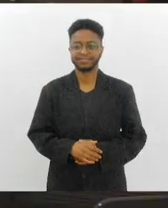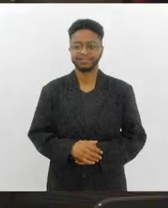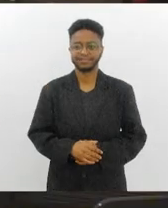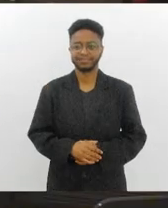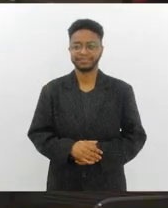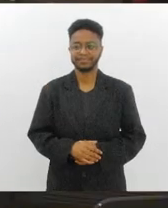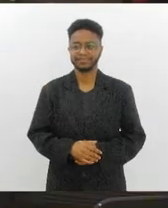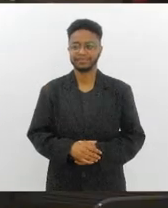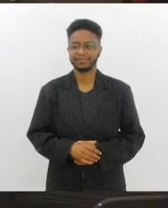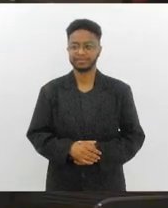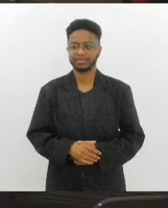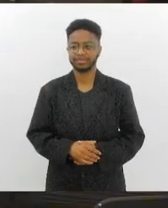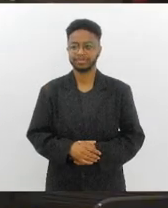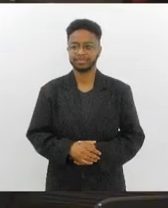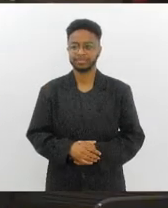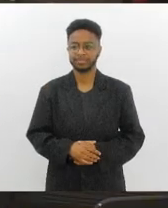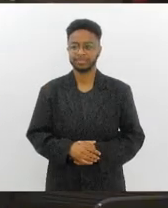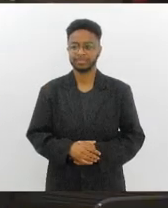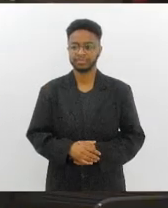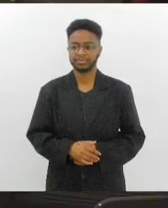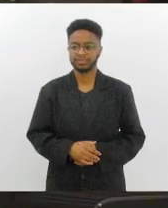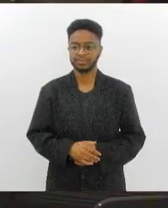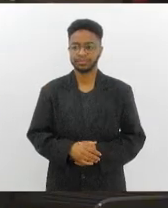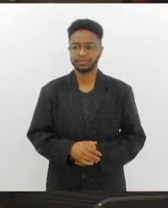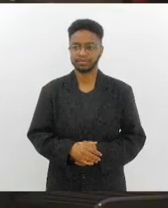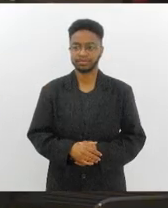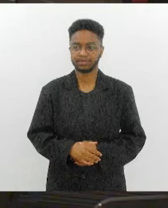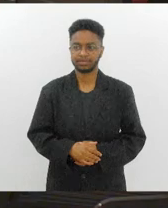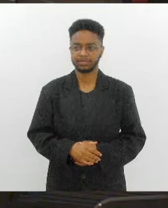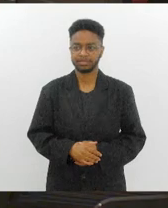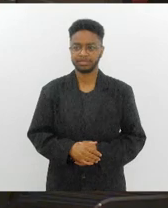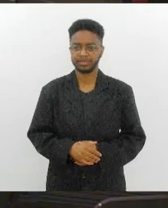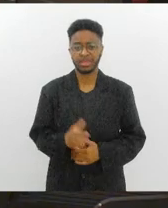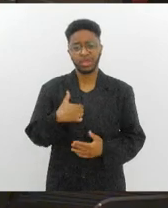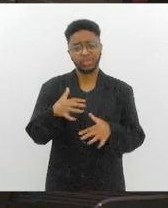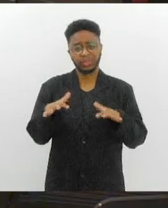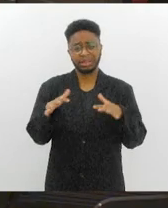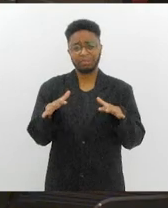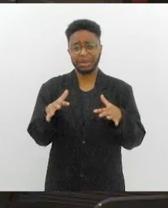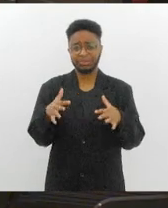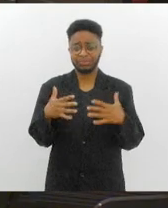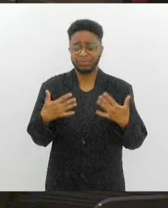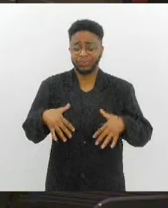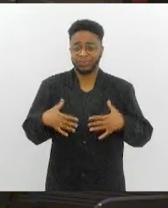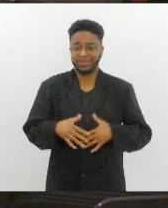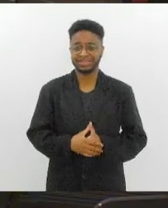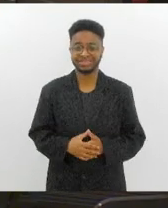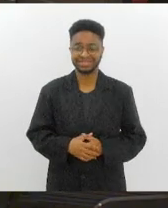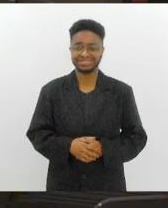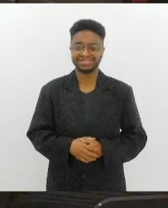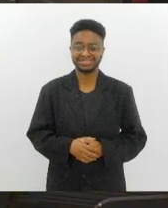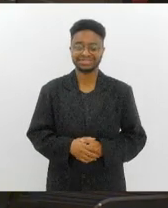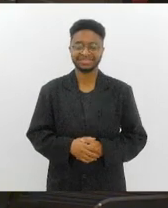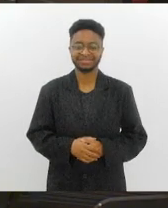Pode ligar assim? Vocês estão ouvindo? Ai, estou tremendo, gente.